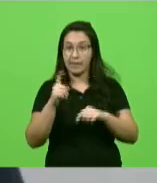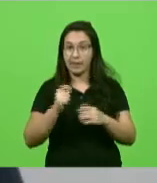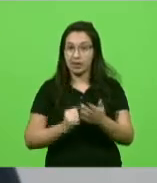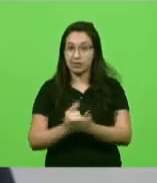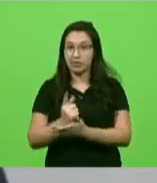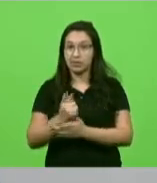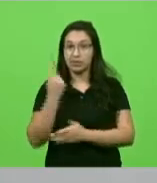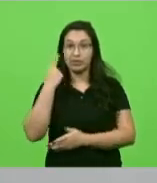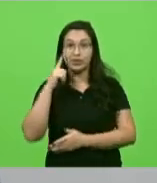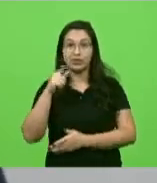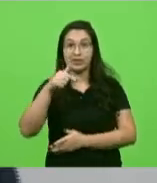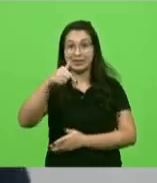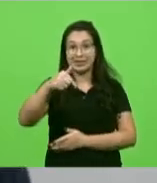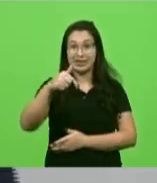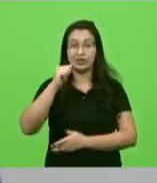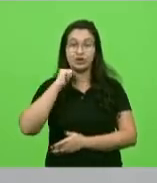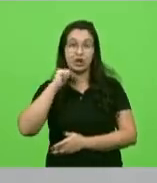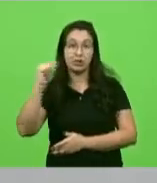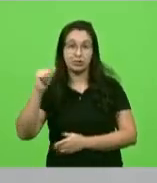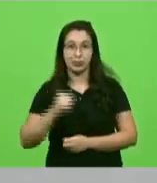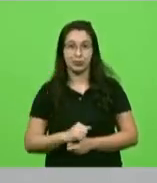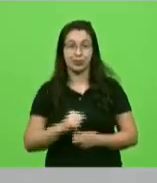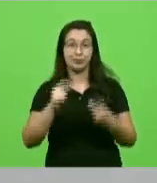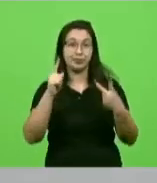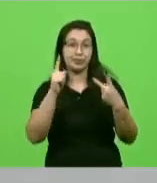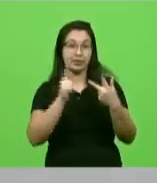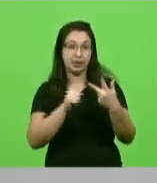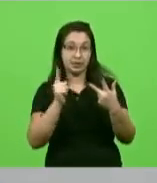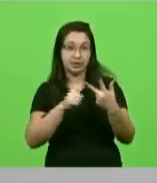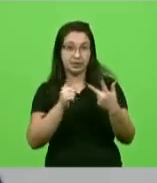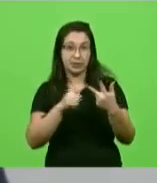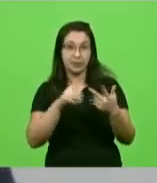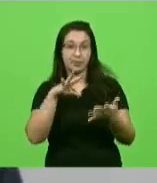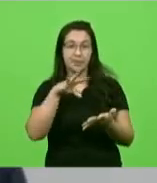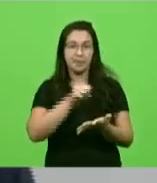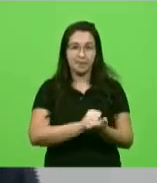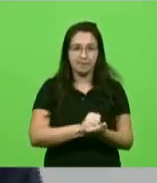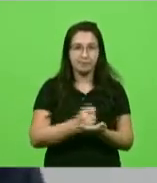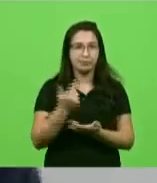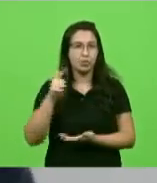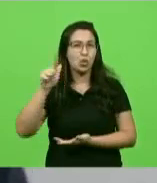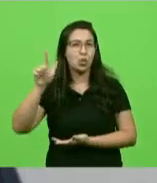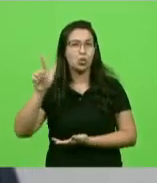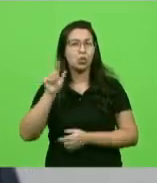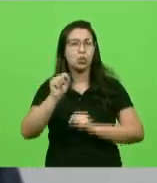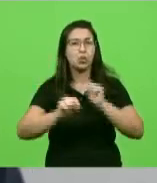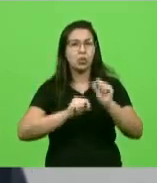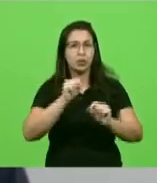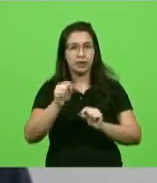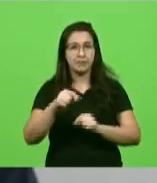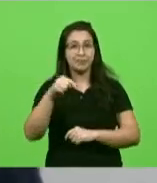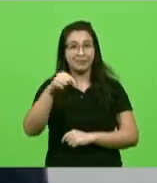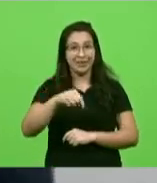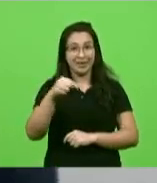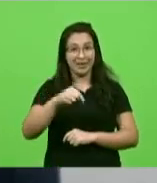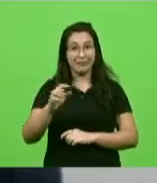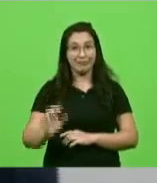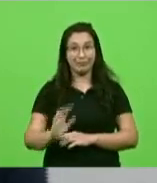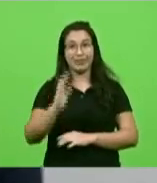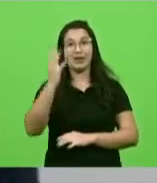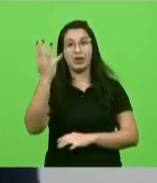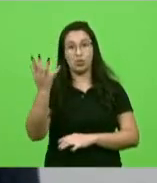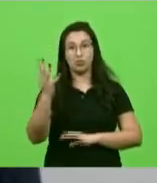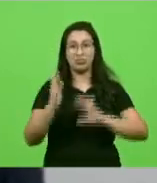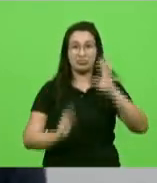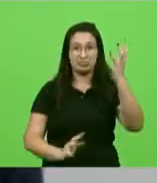em 7 de abril. A terceira, registra mais uma vez, sua excelência, que essa é a situação que